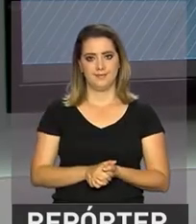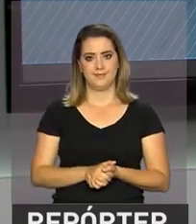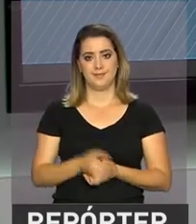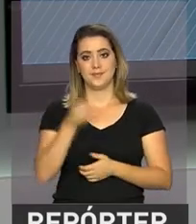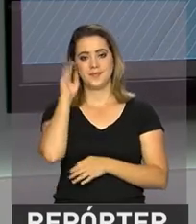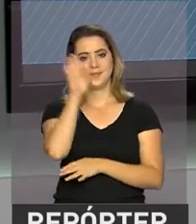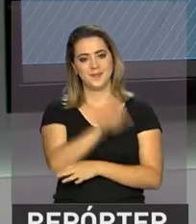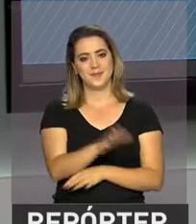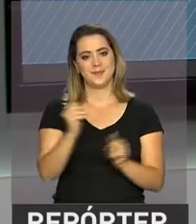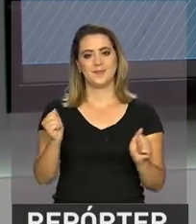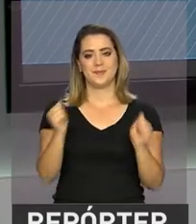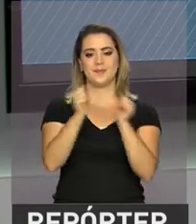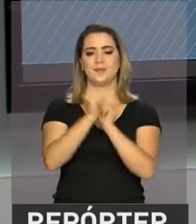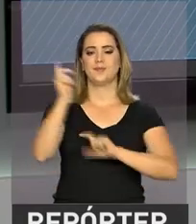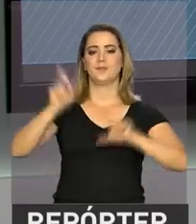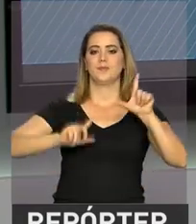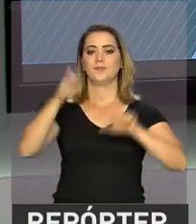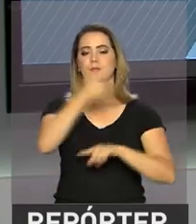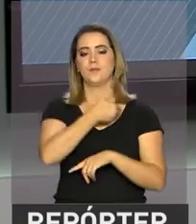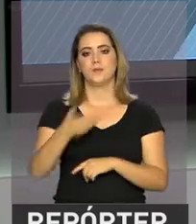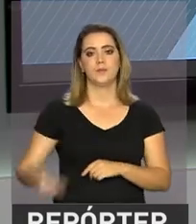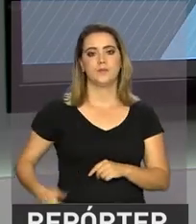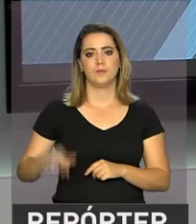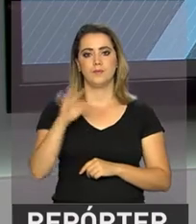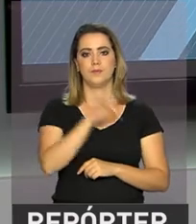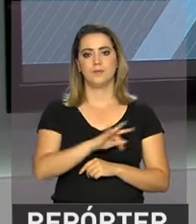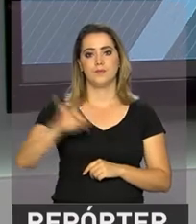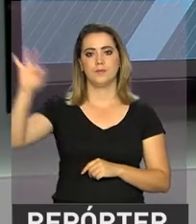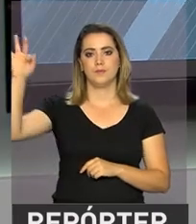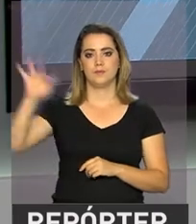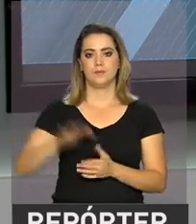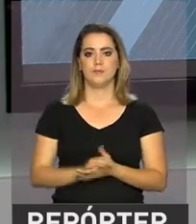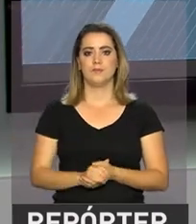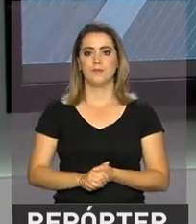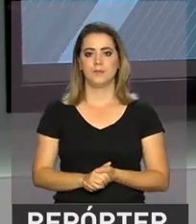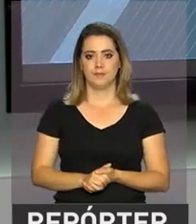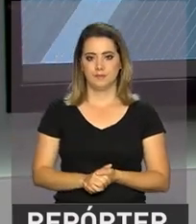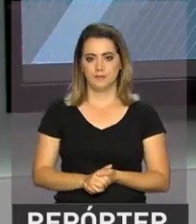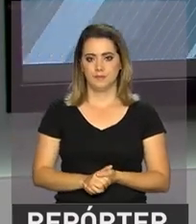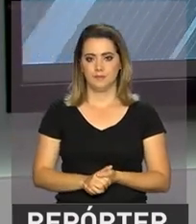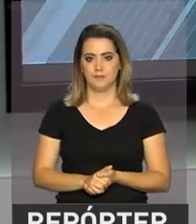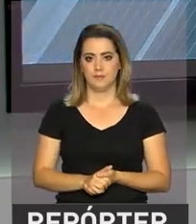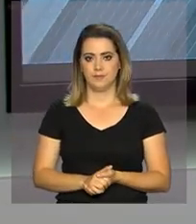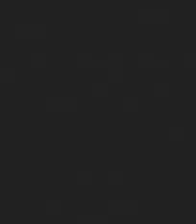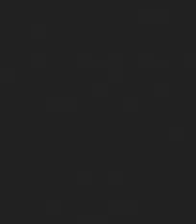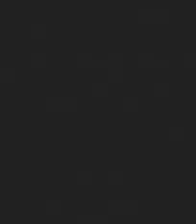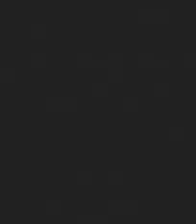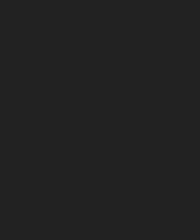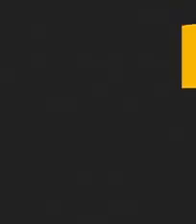informações. Uma boa tarde para você e continue com a gente na NBR, a TV do Governo Federal.